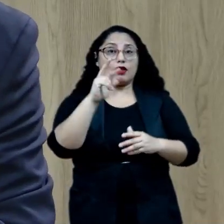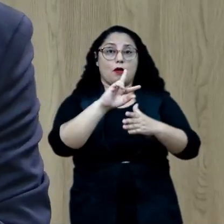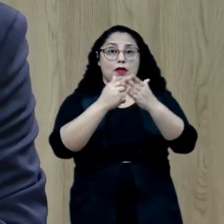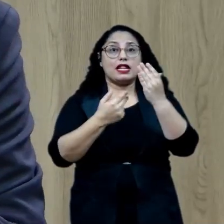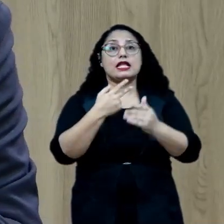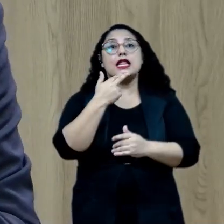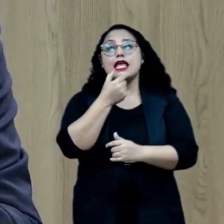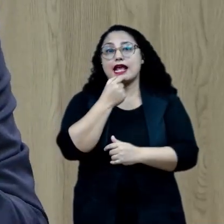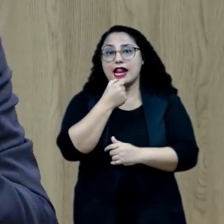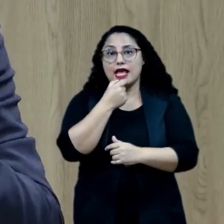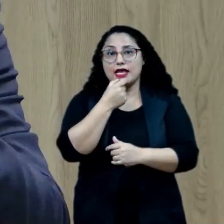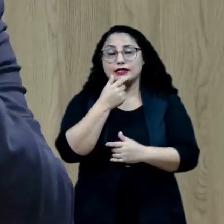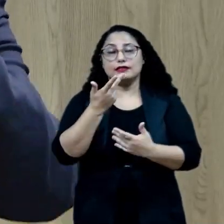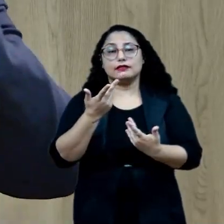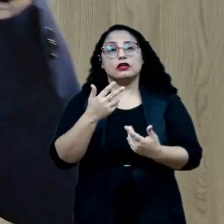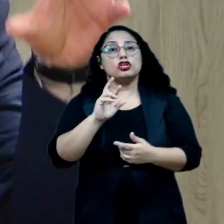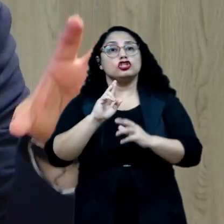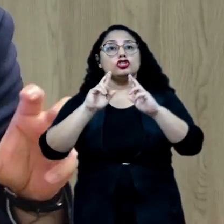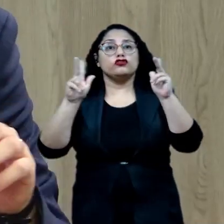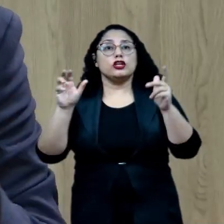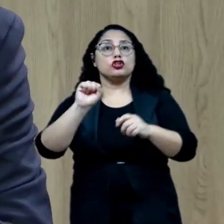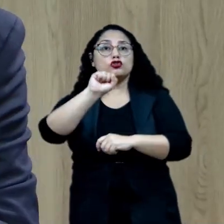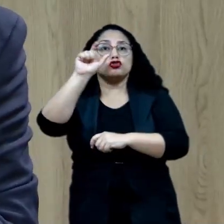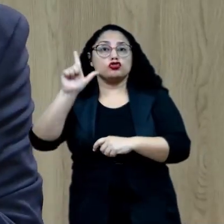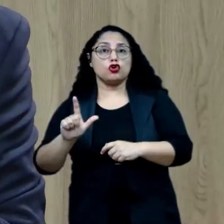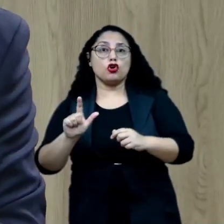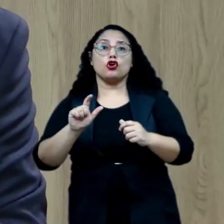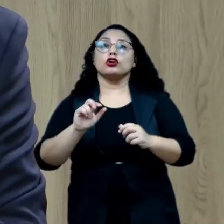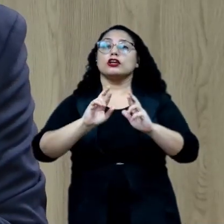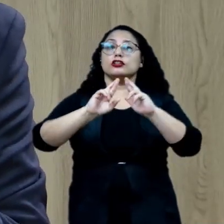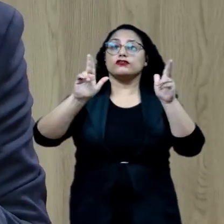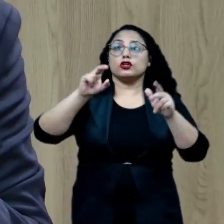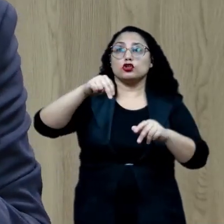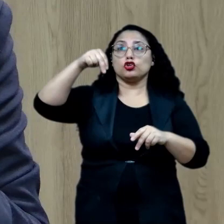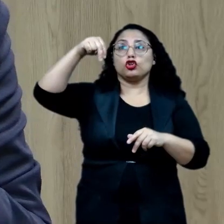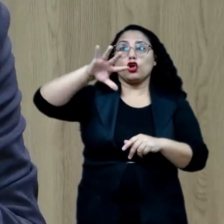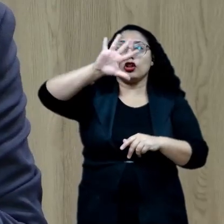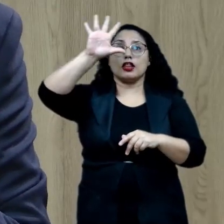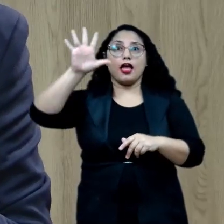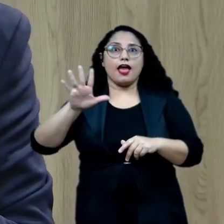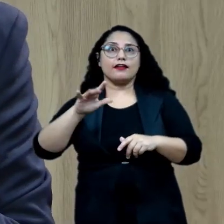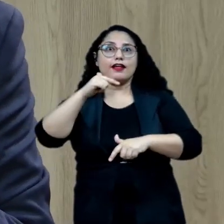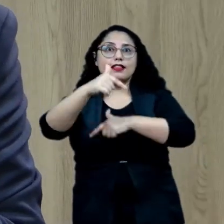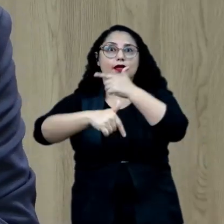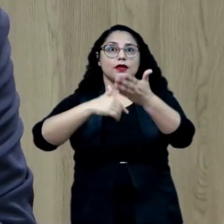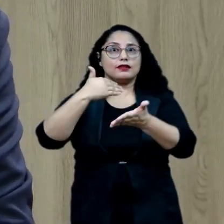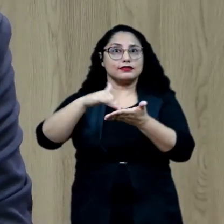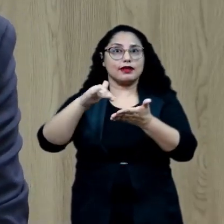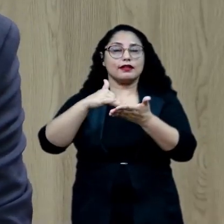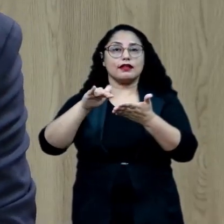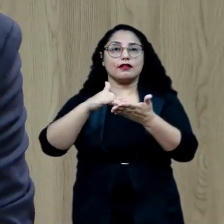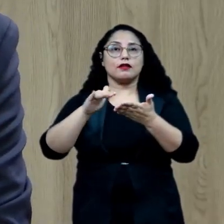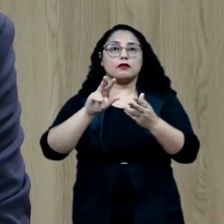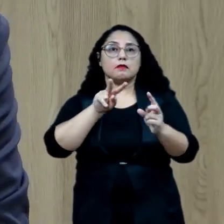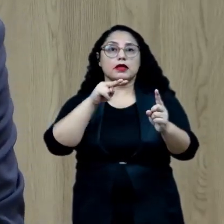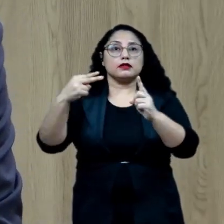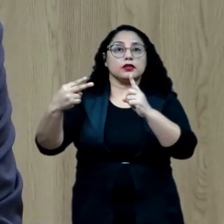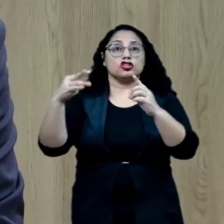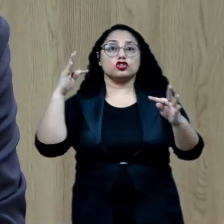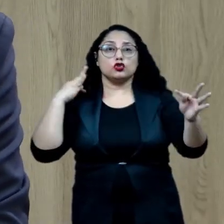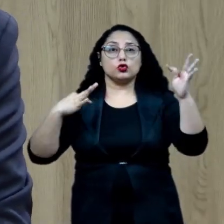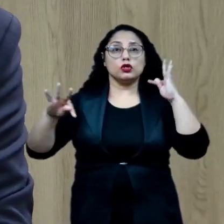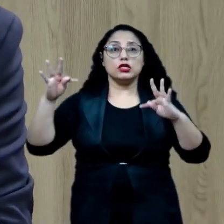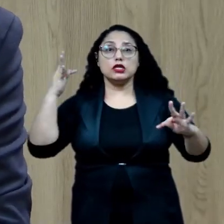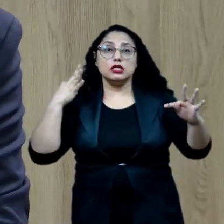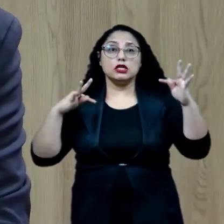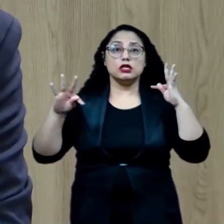bilinguismo inglês, que é diferente do Sul, que é diferente do Nordeste, que vai trabalhar um secretariado muito mais na perspectiva do